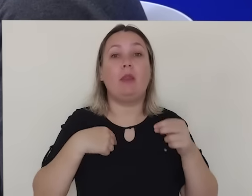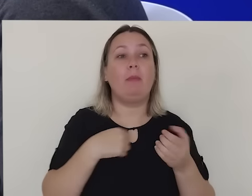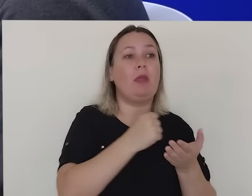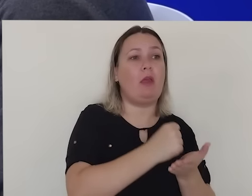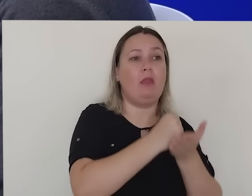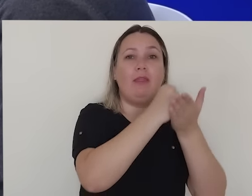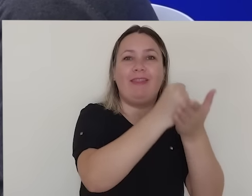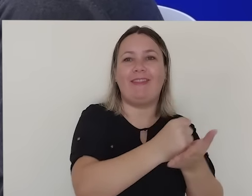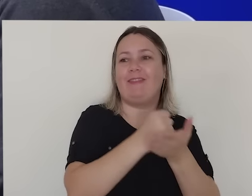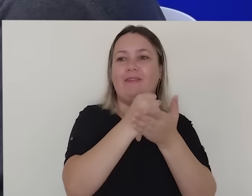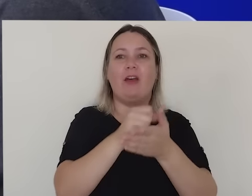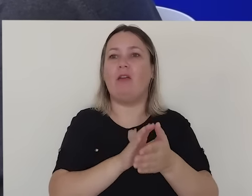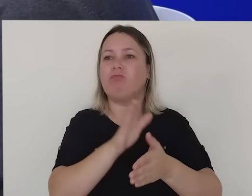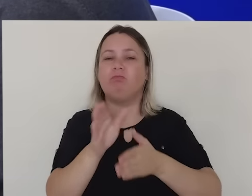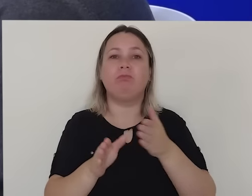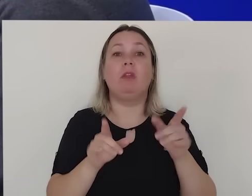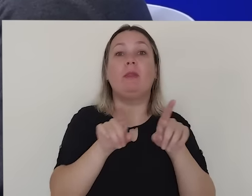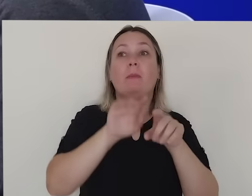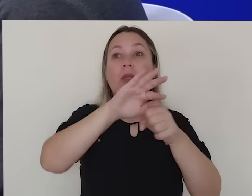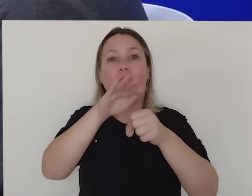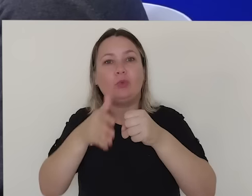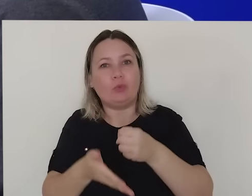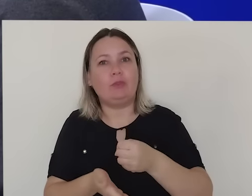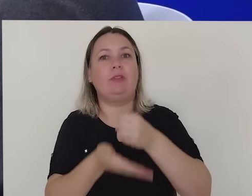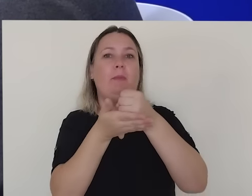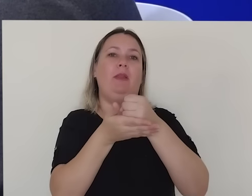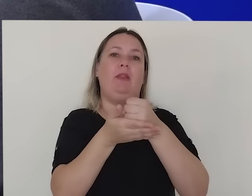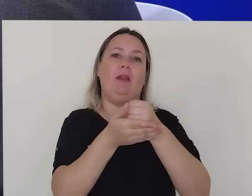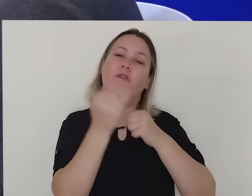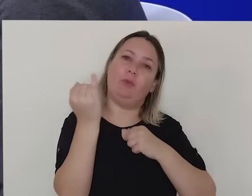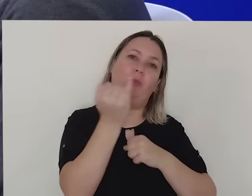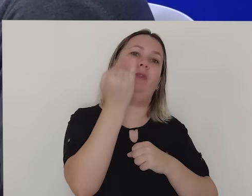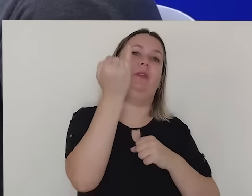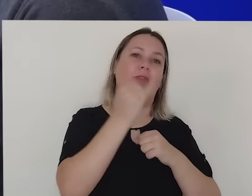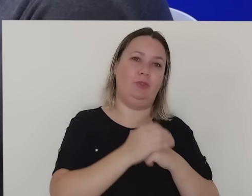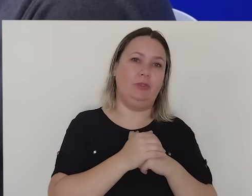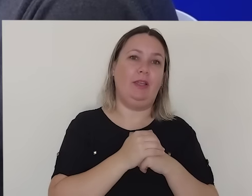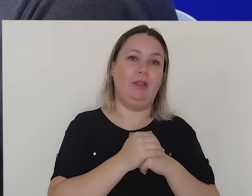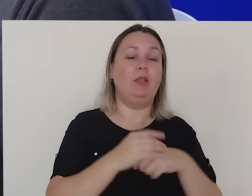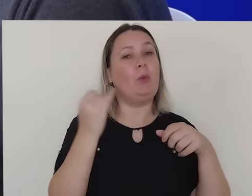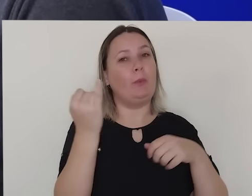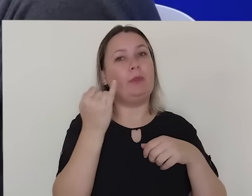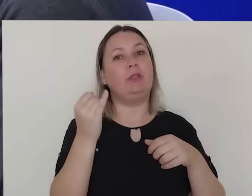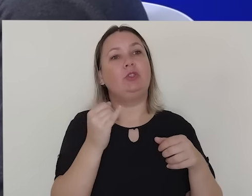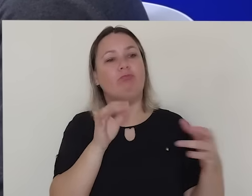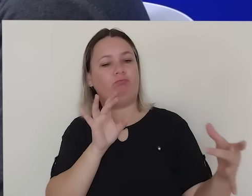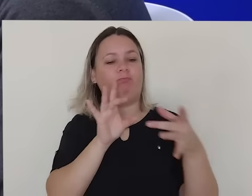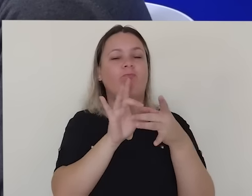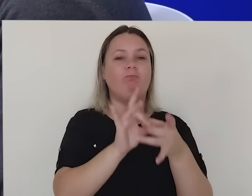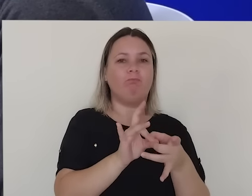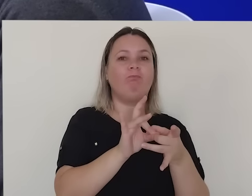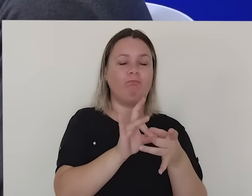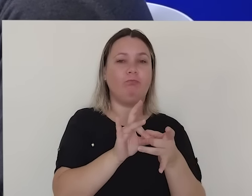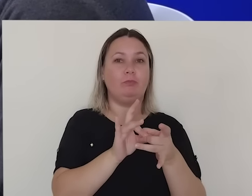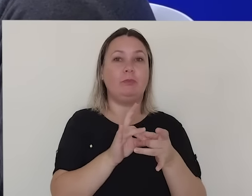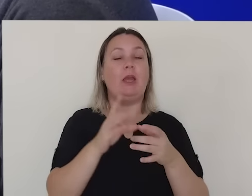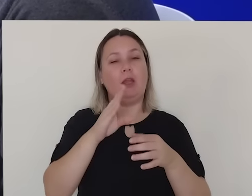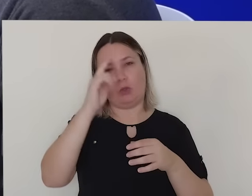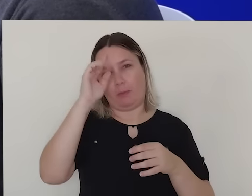adianta eu emitir gases poluentes na minha logística meu produto ser verde né ou outros pontos né então como o principal